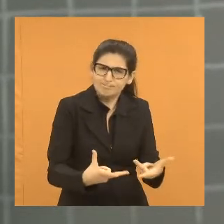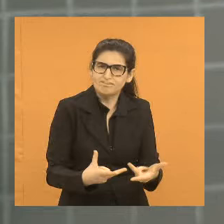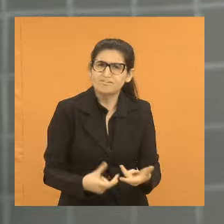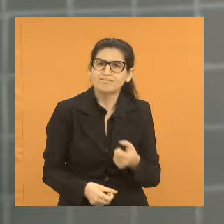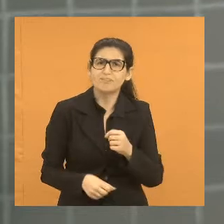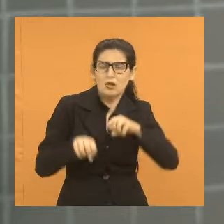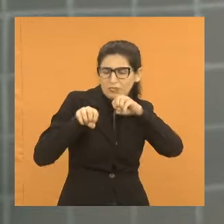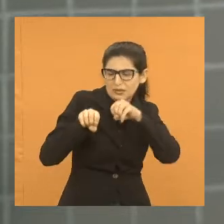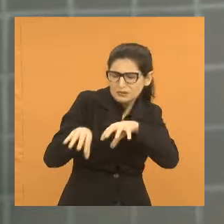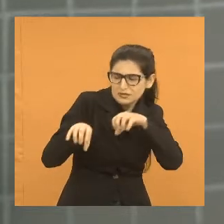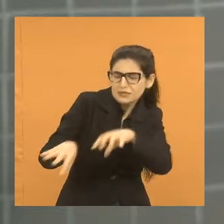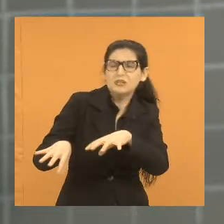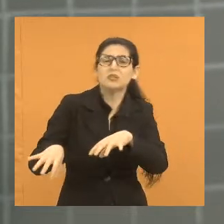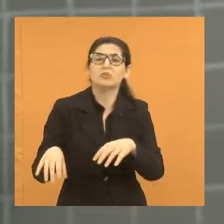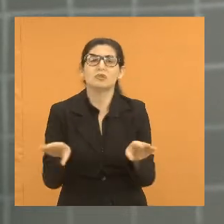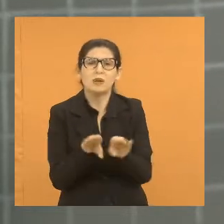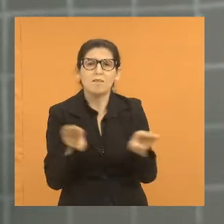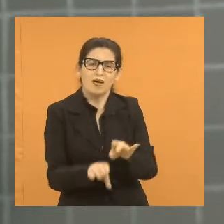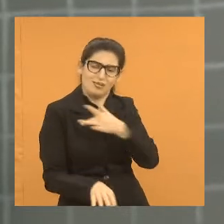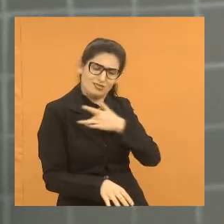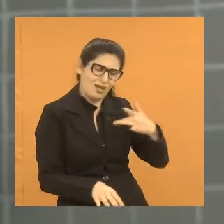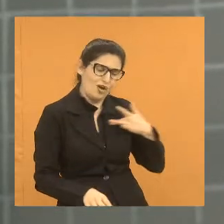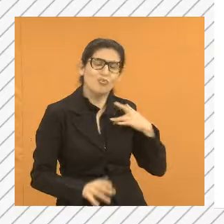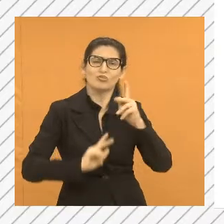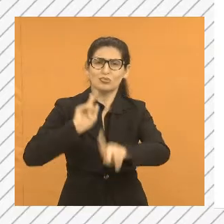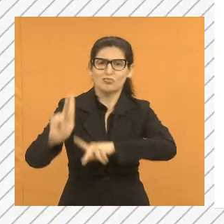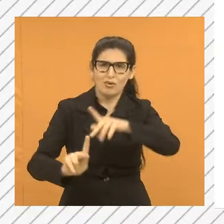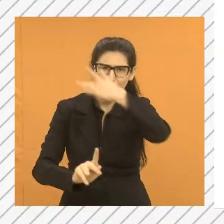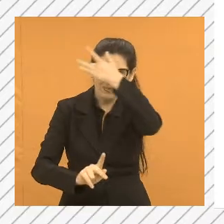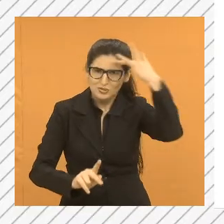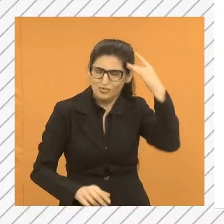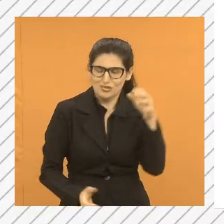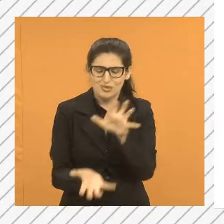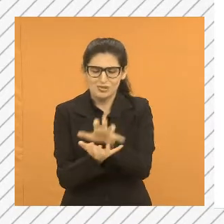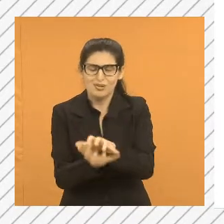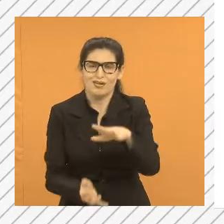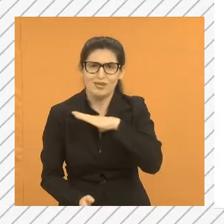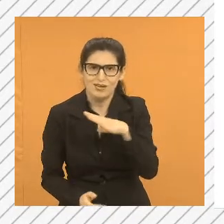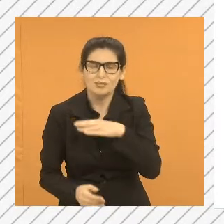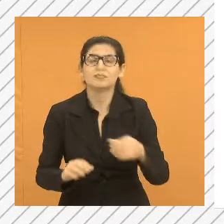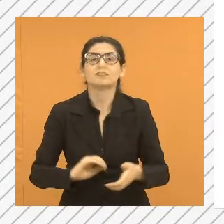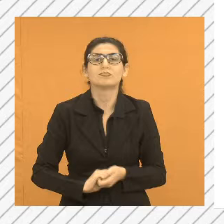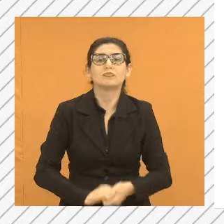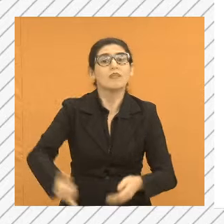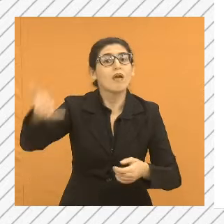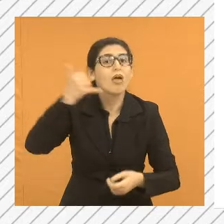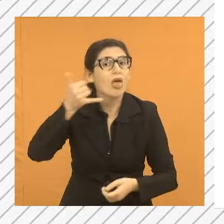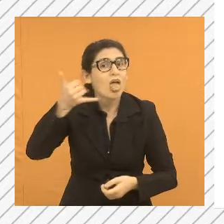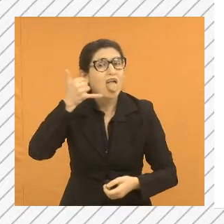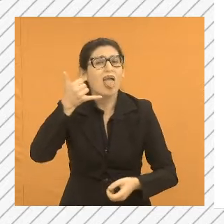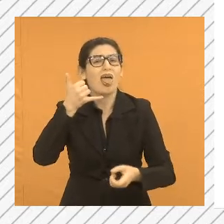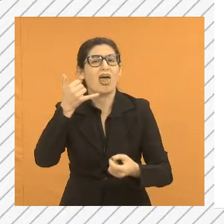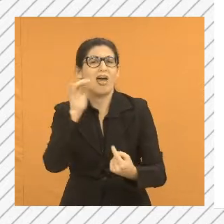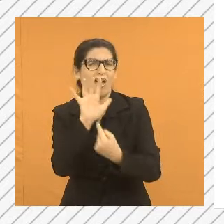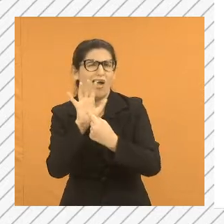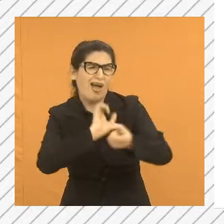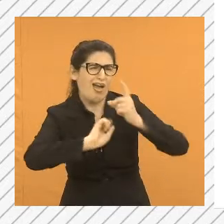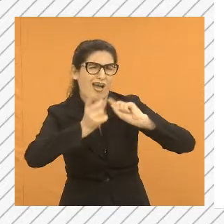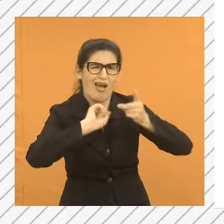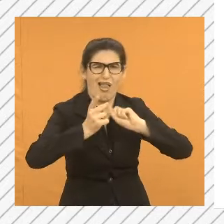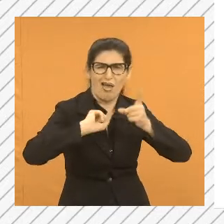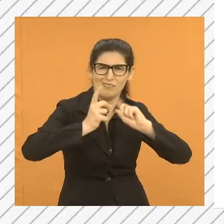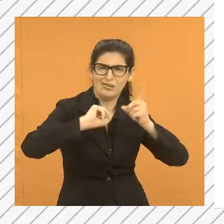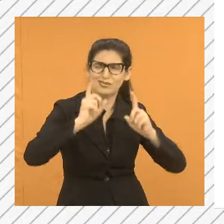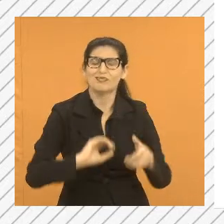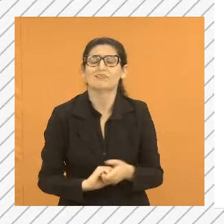na educação em saúde na população de Jacareí. E o atendimento às reclamações também aumentou bastante. Nós criamos